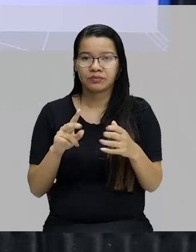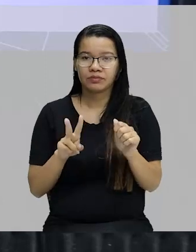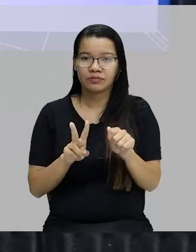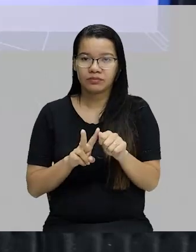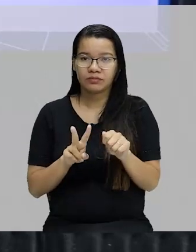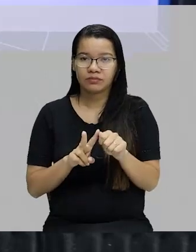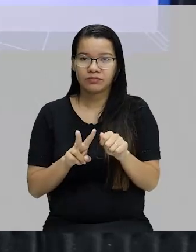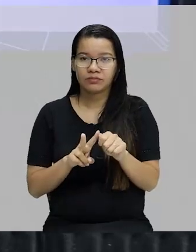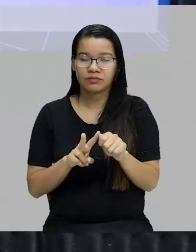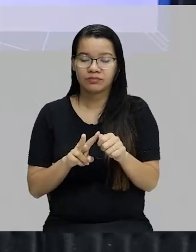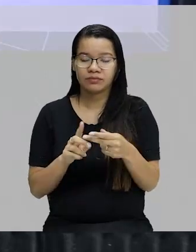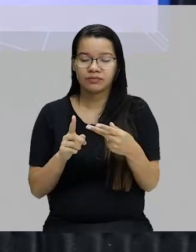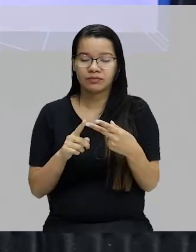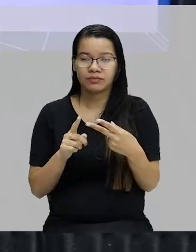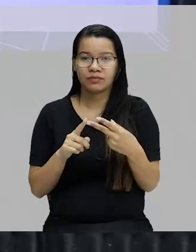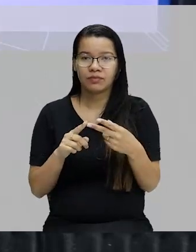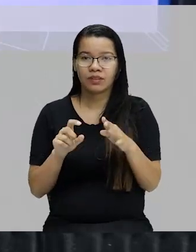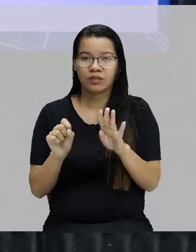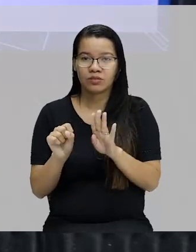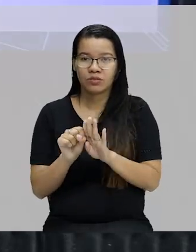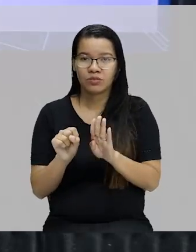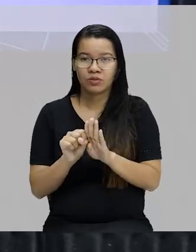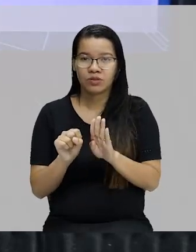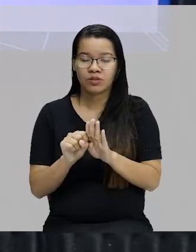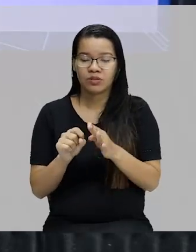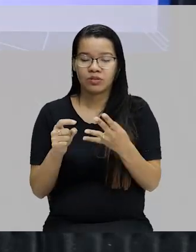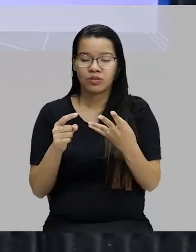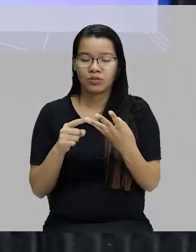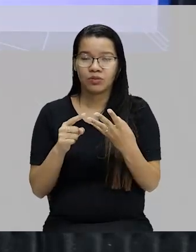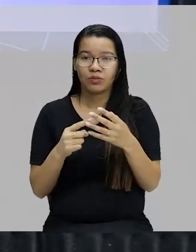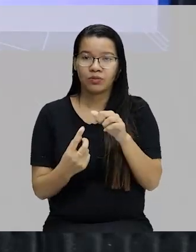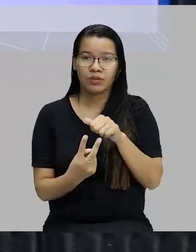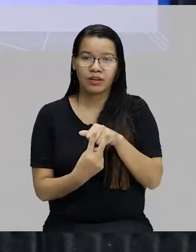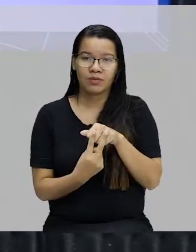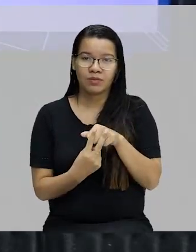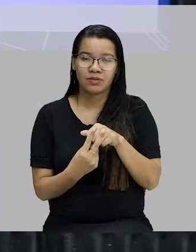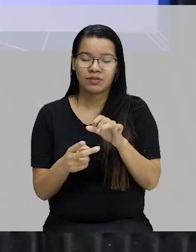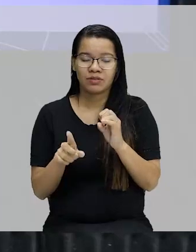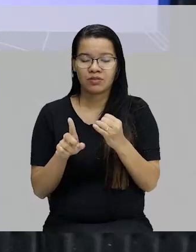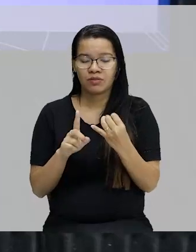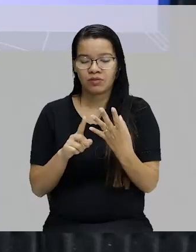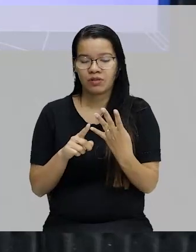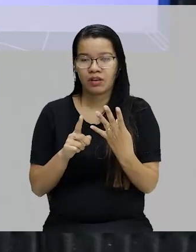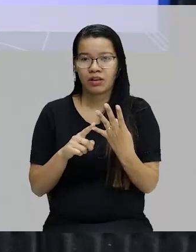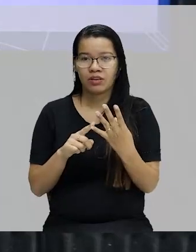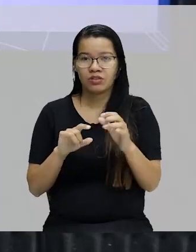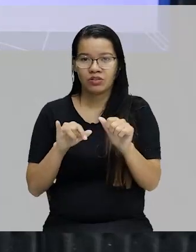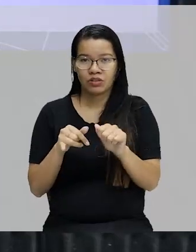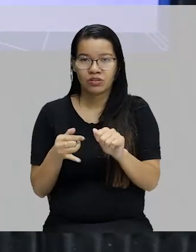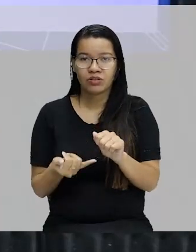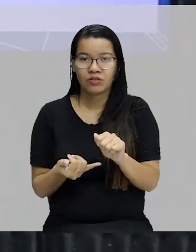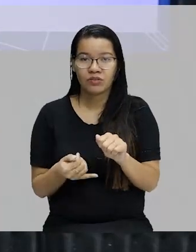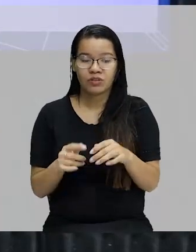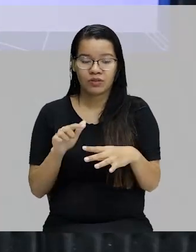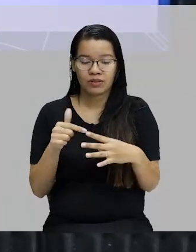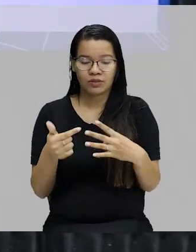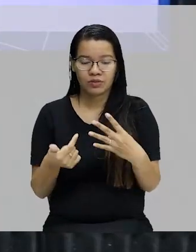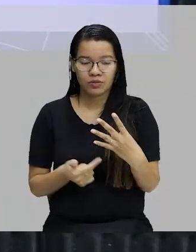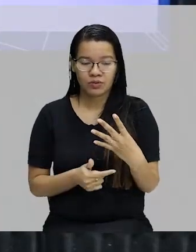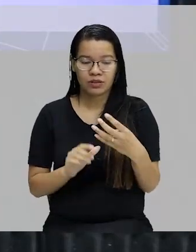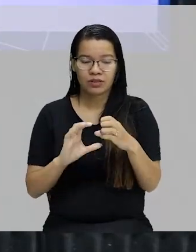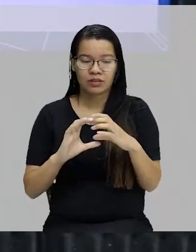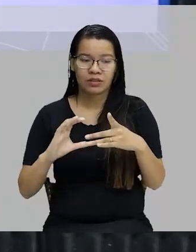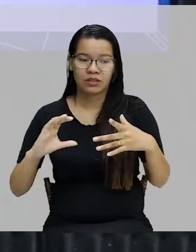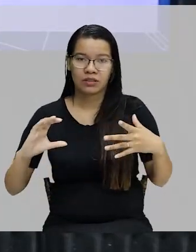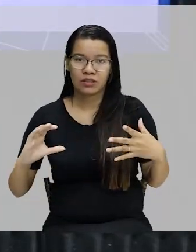hoje. Temos também os substantivos, os verbos e os adjetivos. Essas são as 4 classes gramaticais que na língua